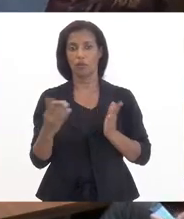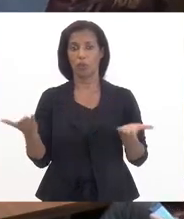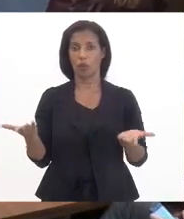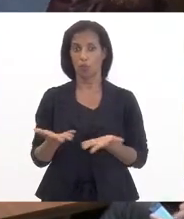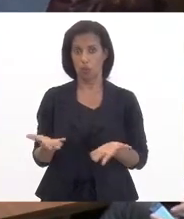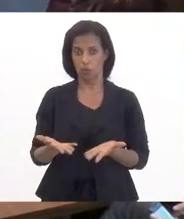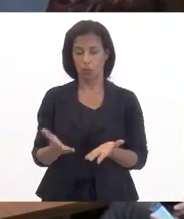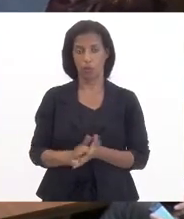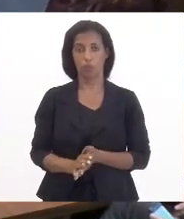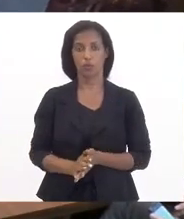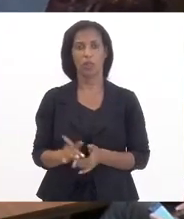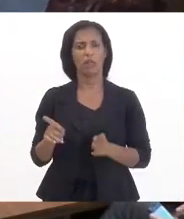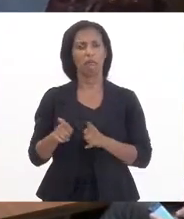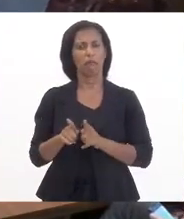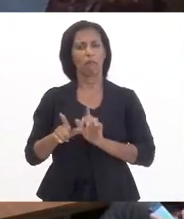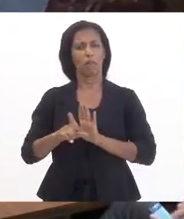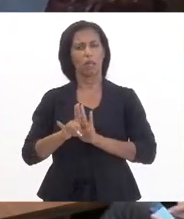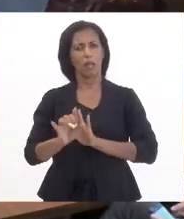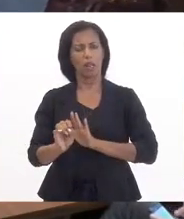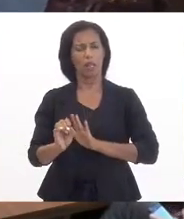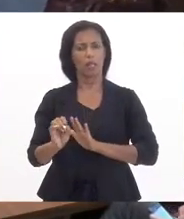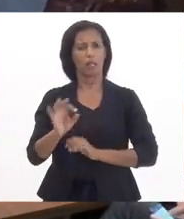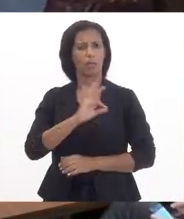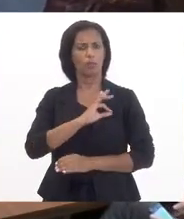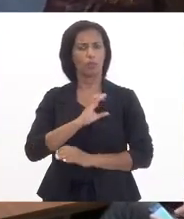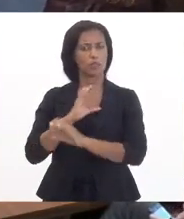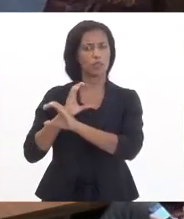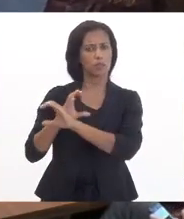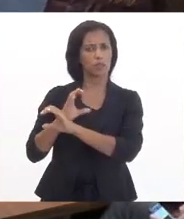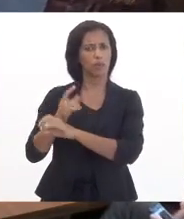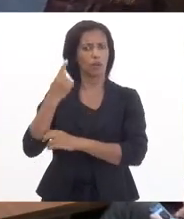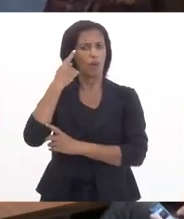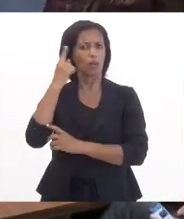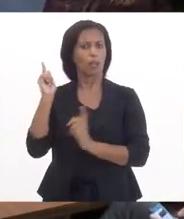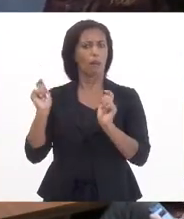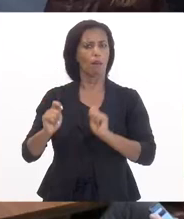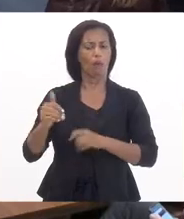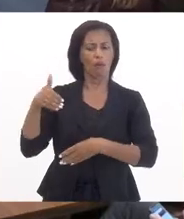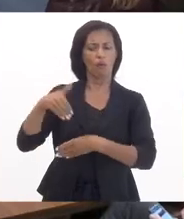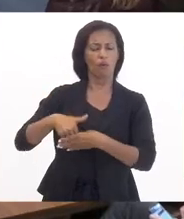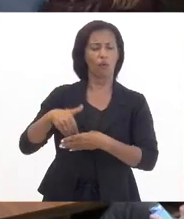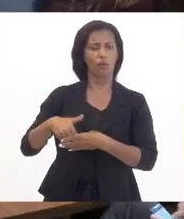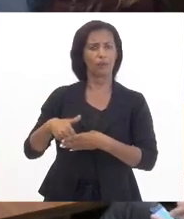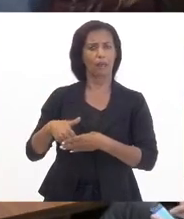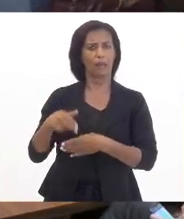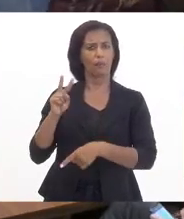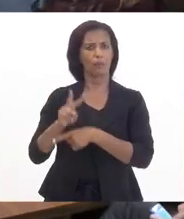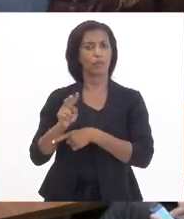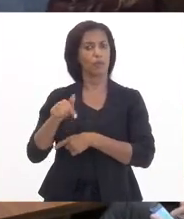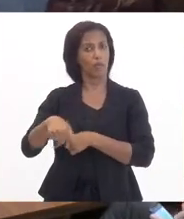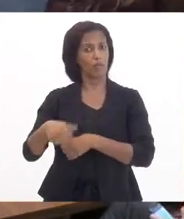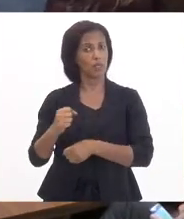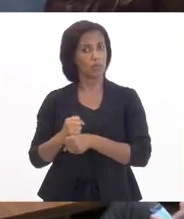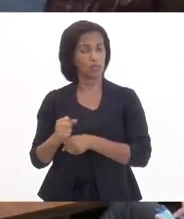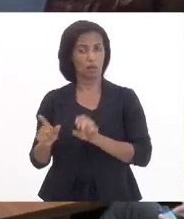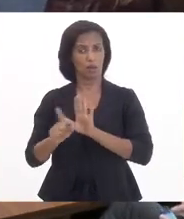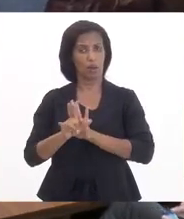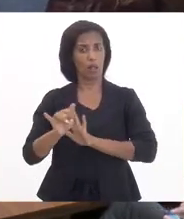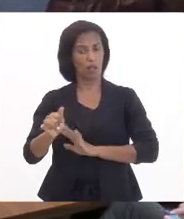também a Lei Orgânica da Polícia Civil. A ideia é que a gente possa votar a mensagem de proteção ainda esse ano. A